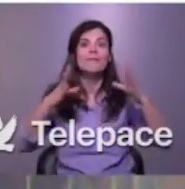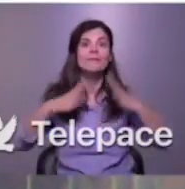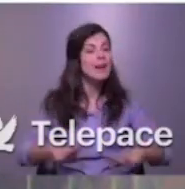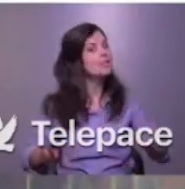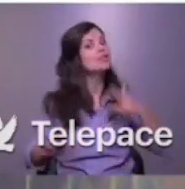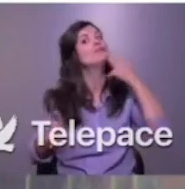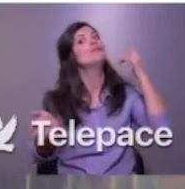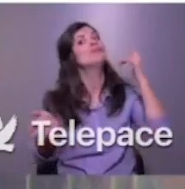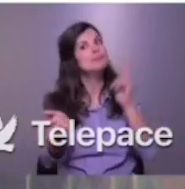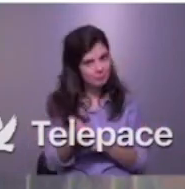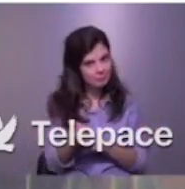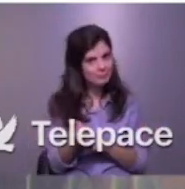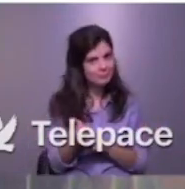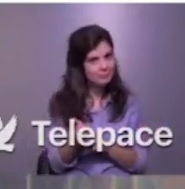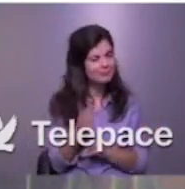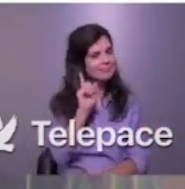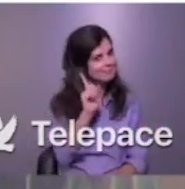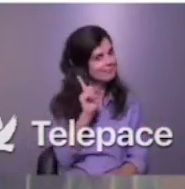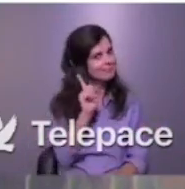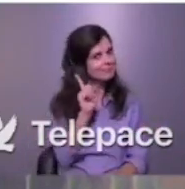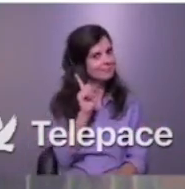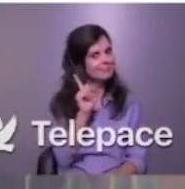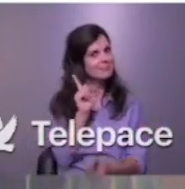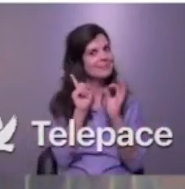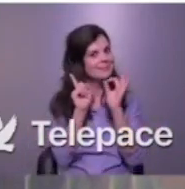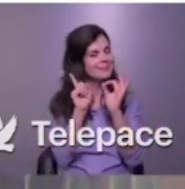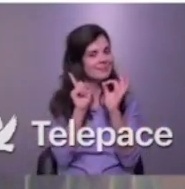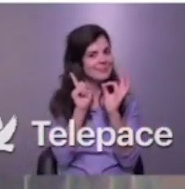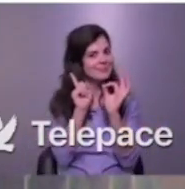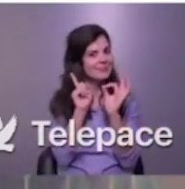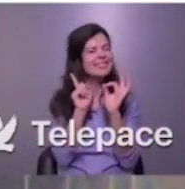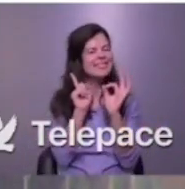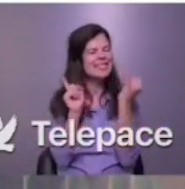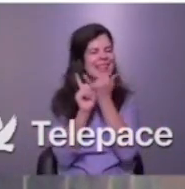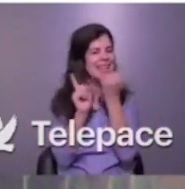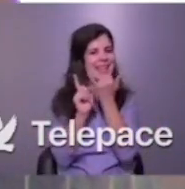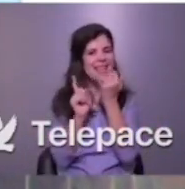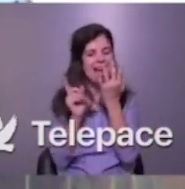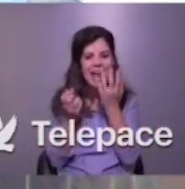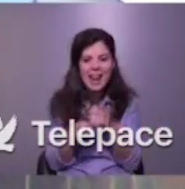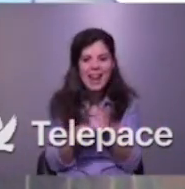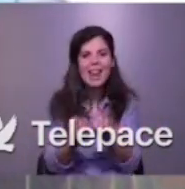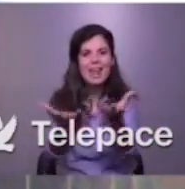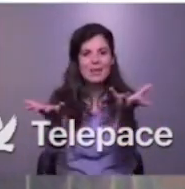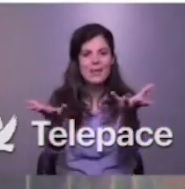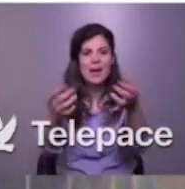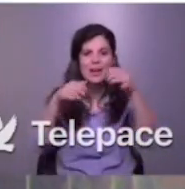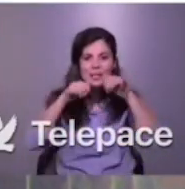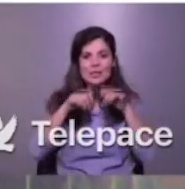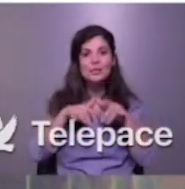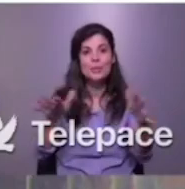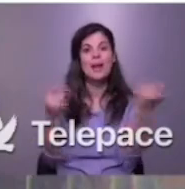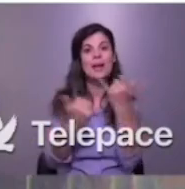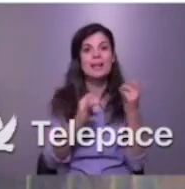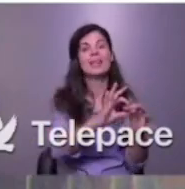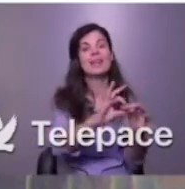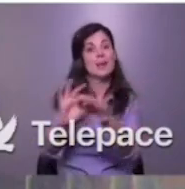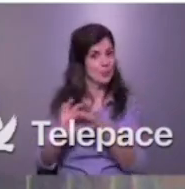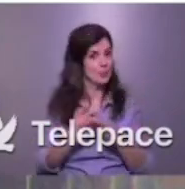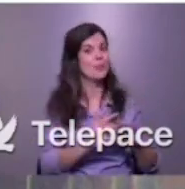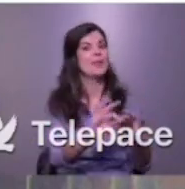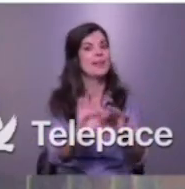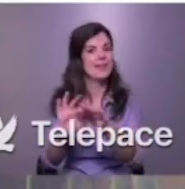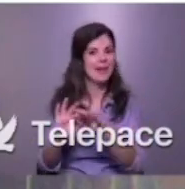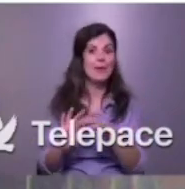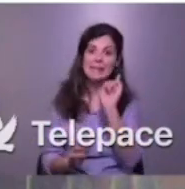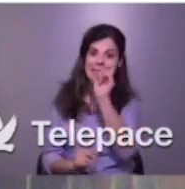férias. Procurando levar o dom da alegria, o dom de vivermos unidos, que é